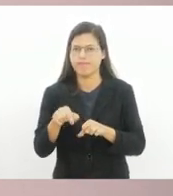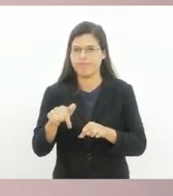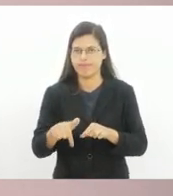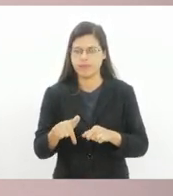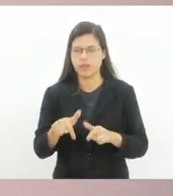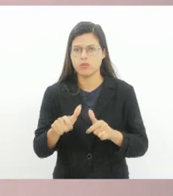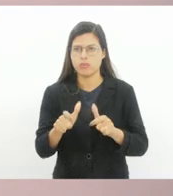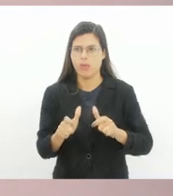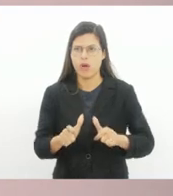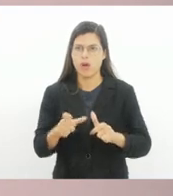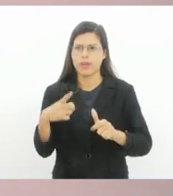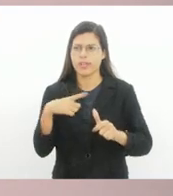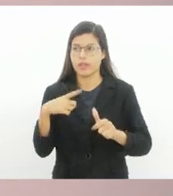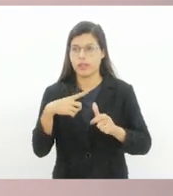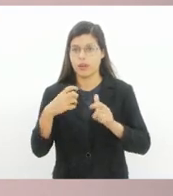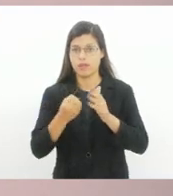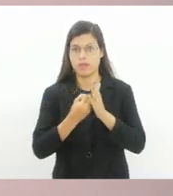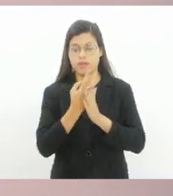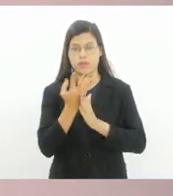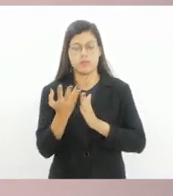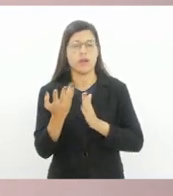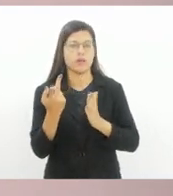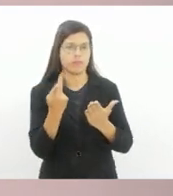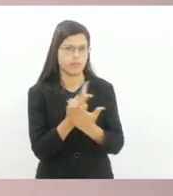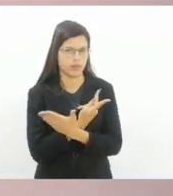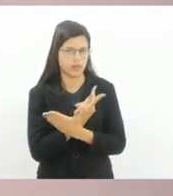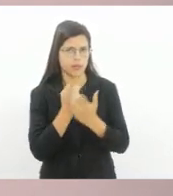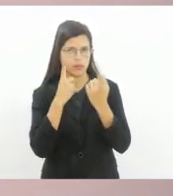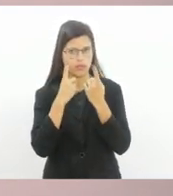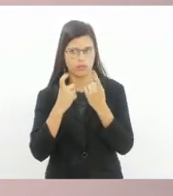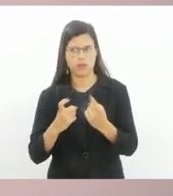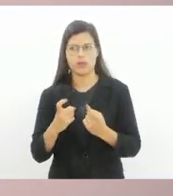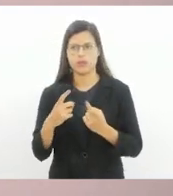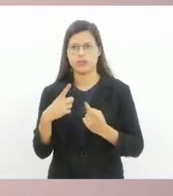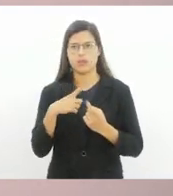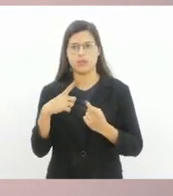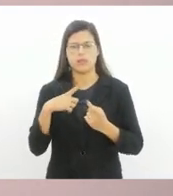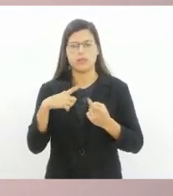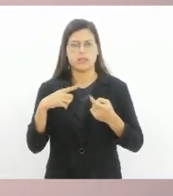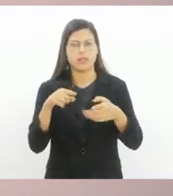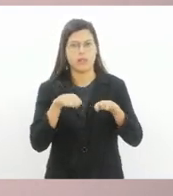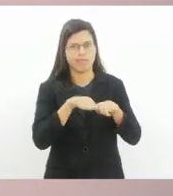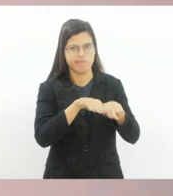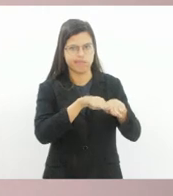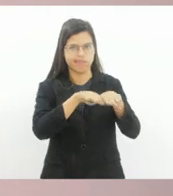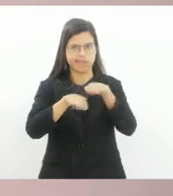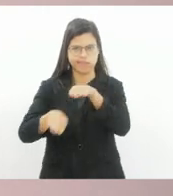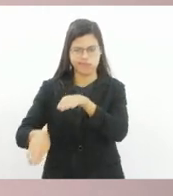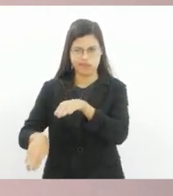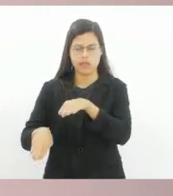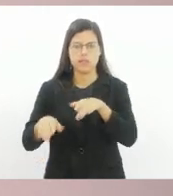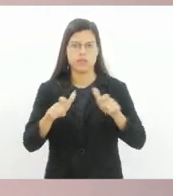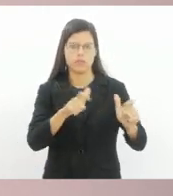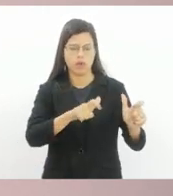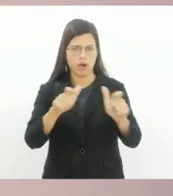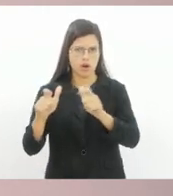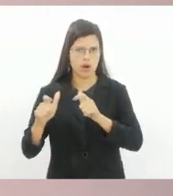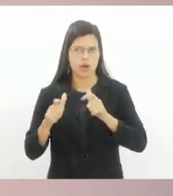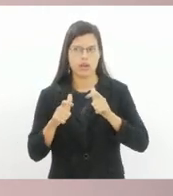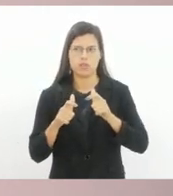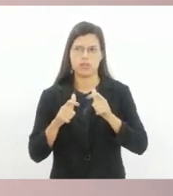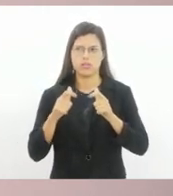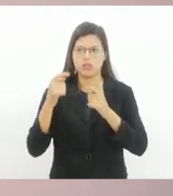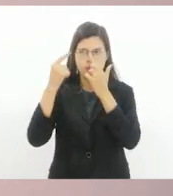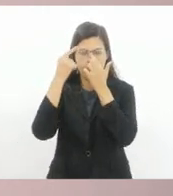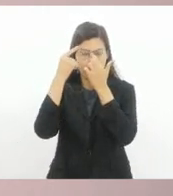que concentra muitos casos de violência, né? Que tem muitas desigualdades regionais, enfim, principalmente quando a gente pensa o que